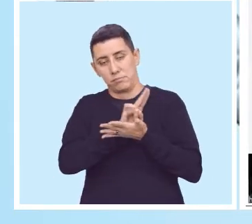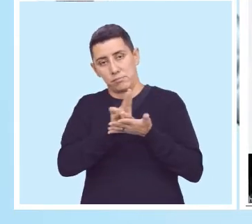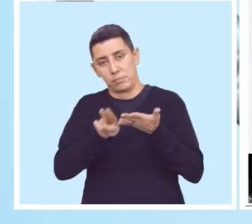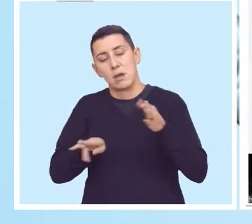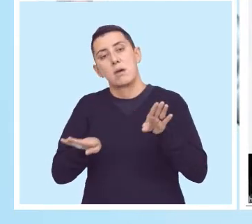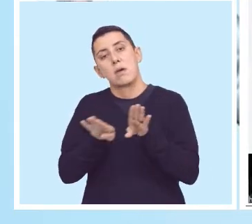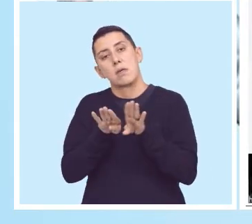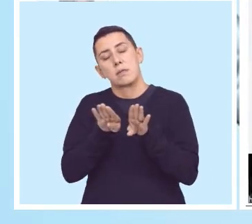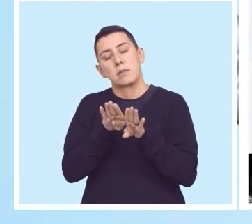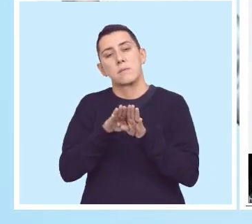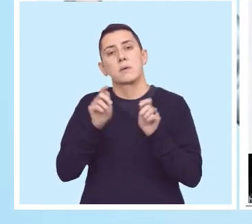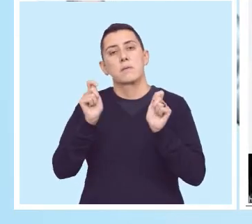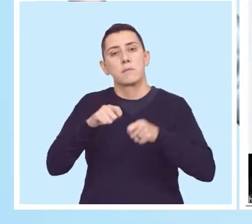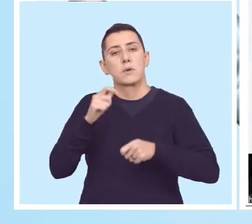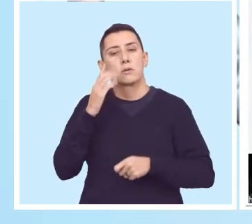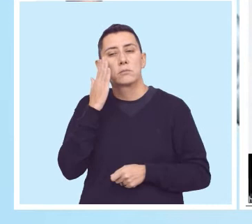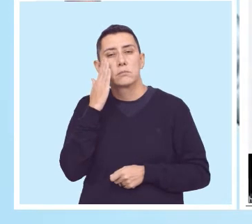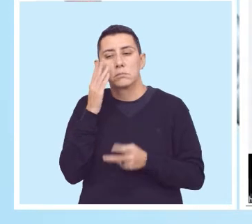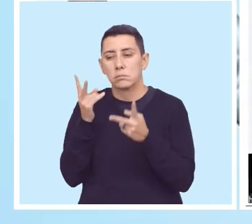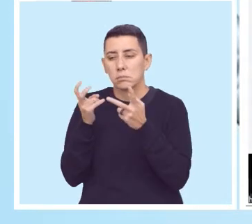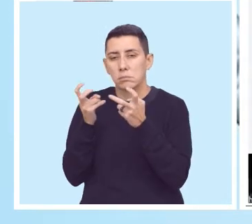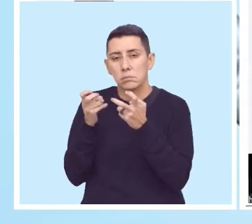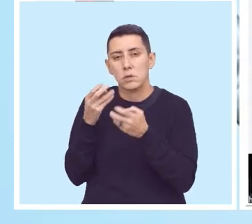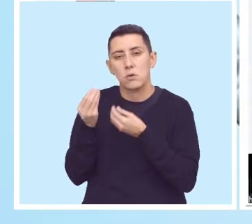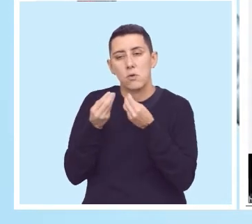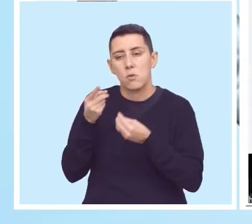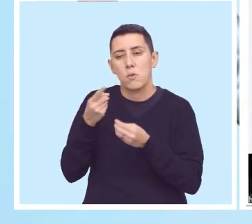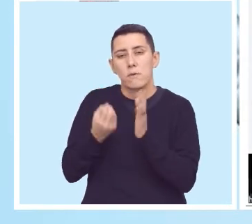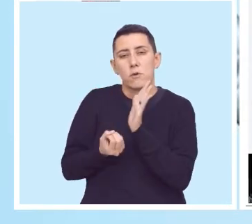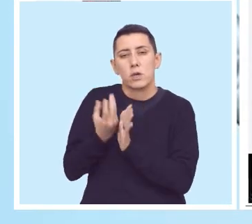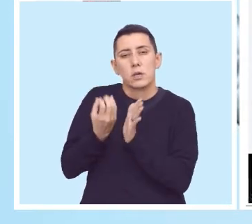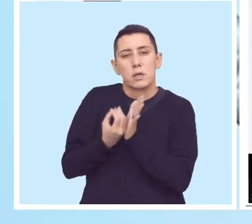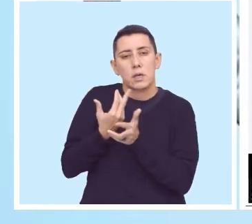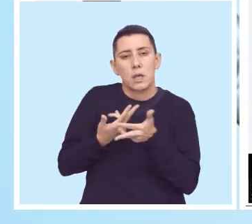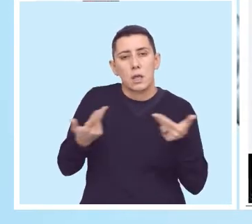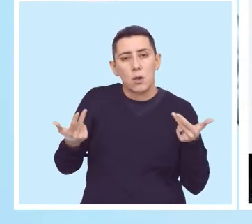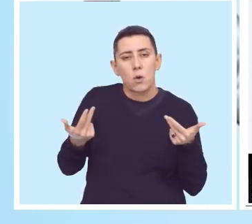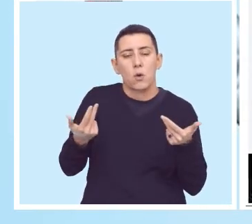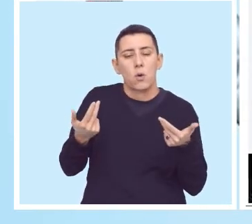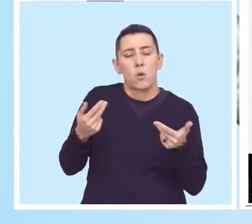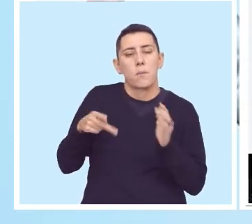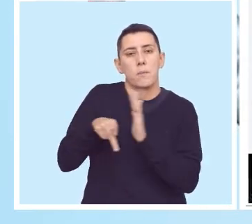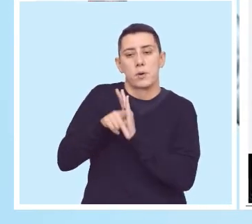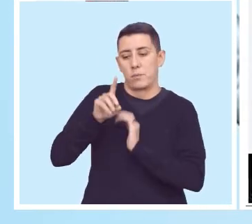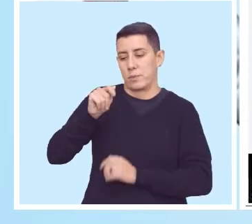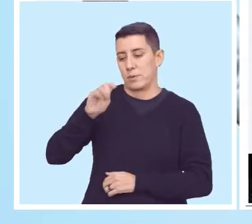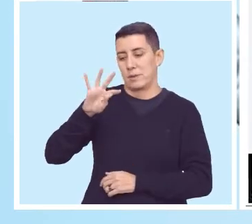podemos entender como é que foi dado o processo de criação desse dataset.